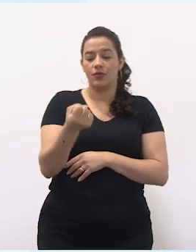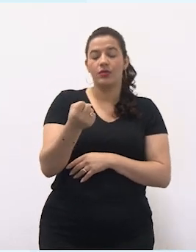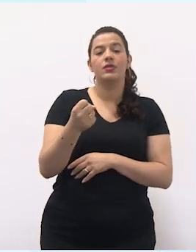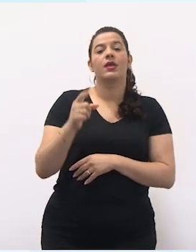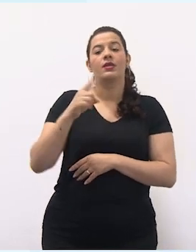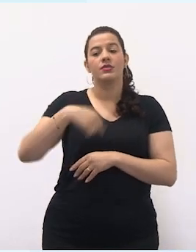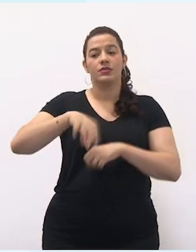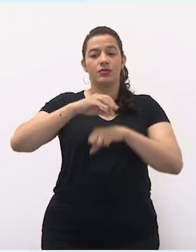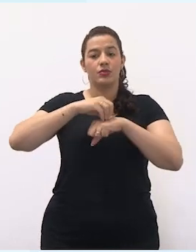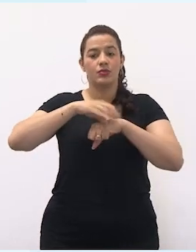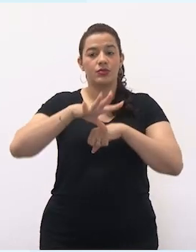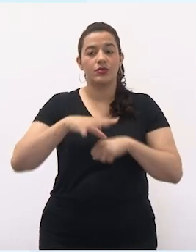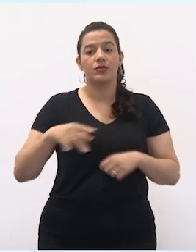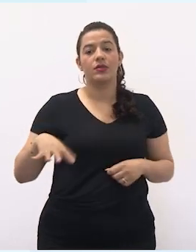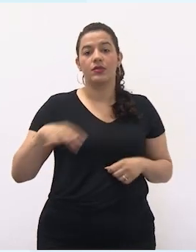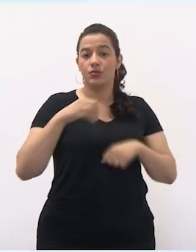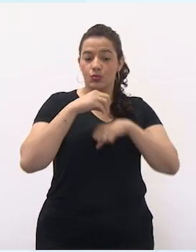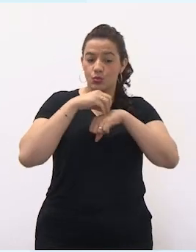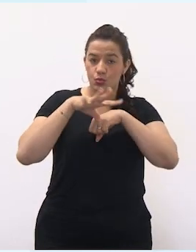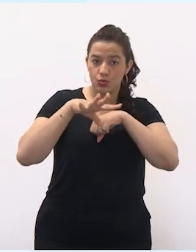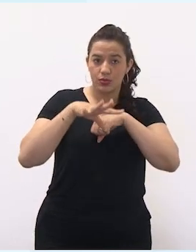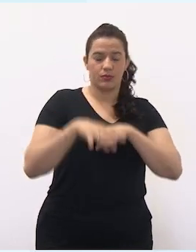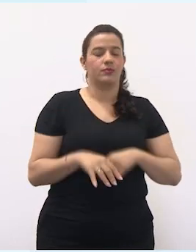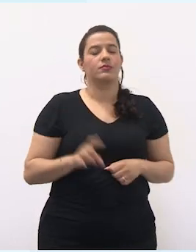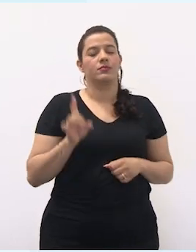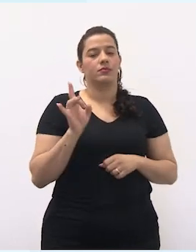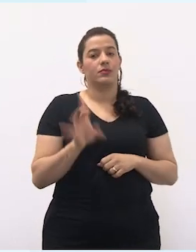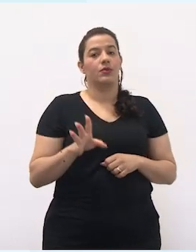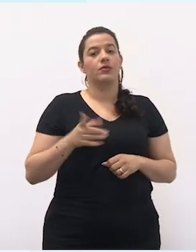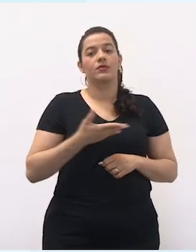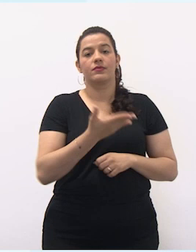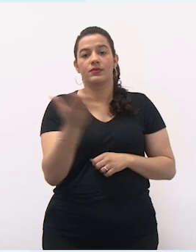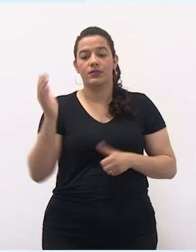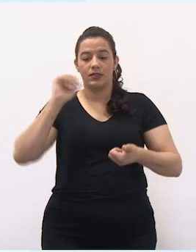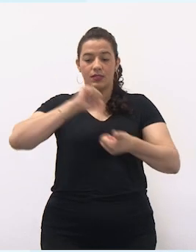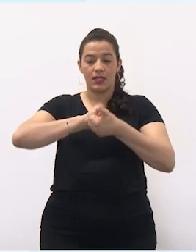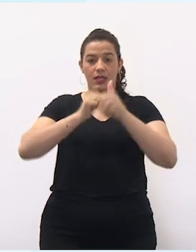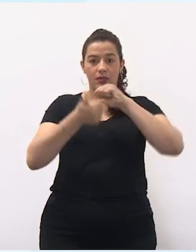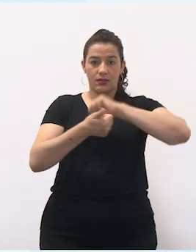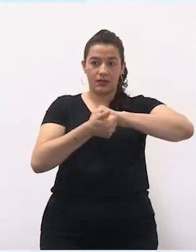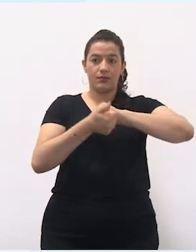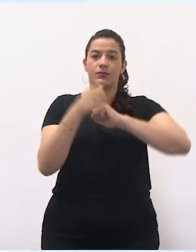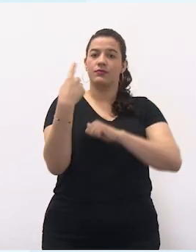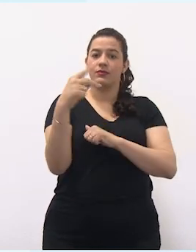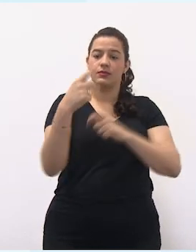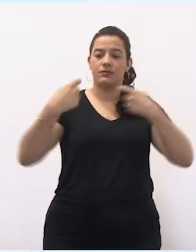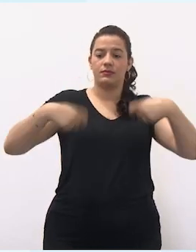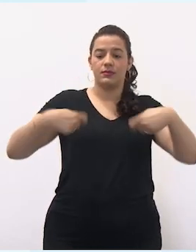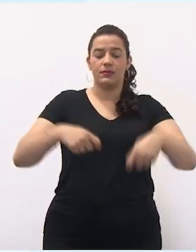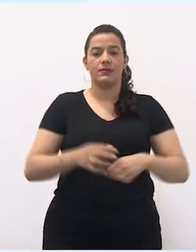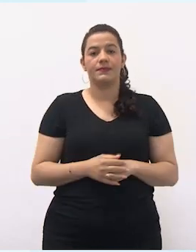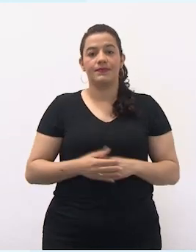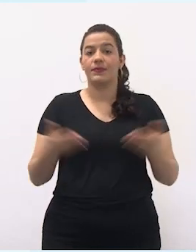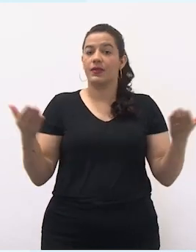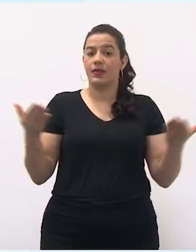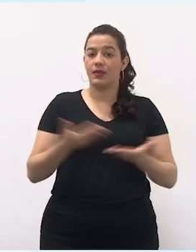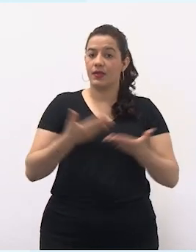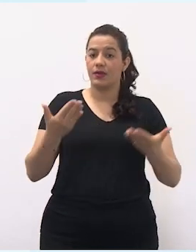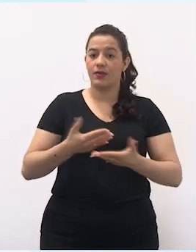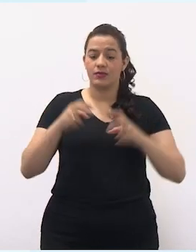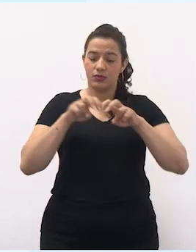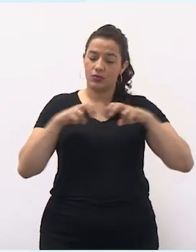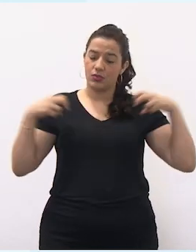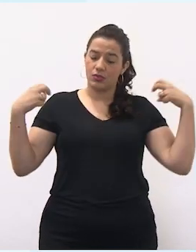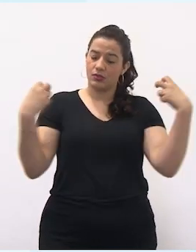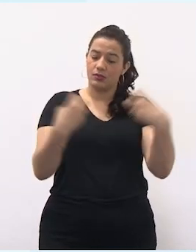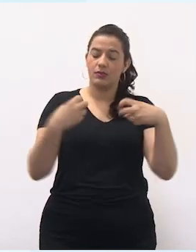gente sugere, tá? Vocês adaptem como for necessário. Que sejam realizadas rodas de